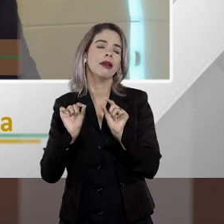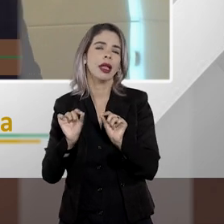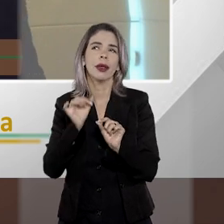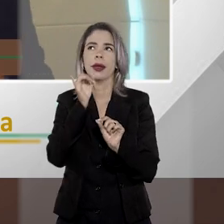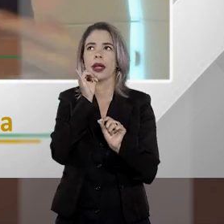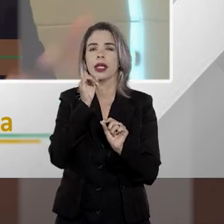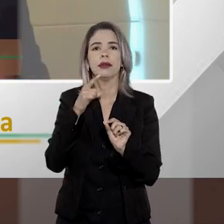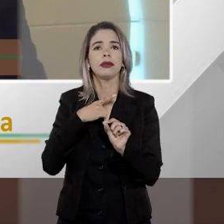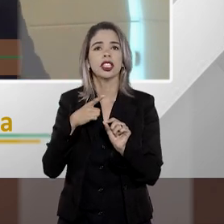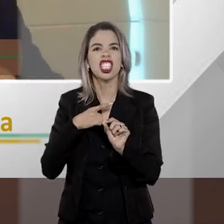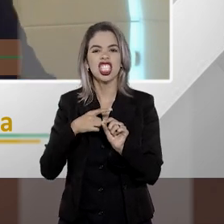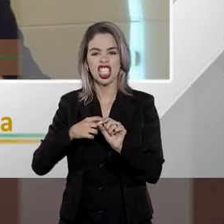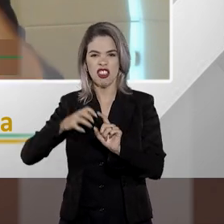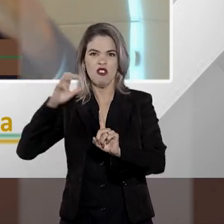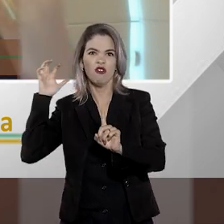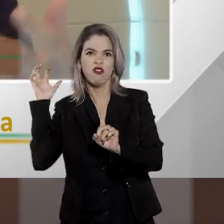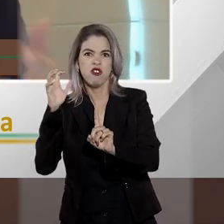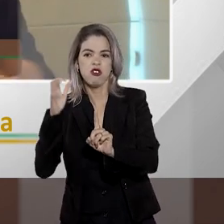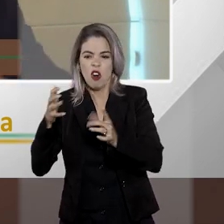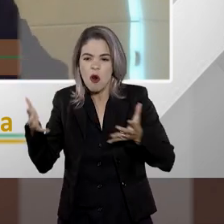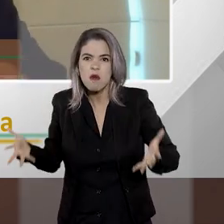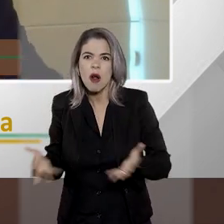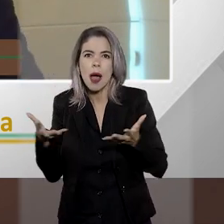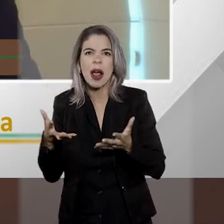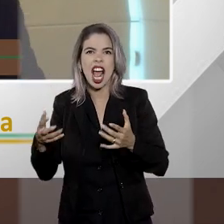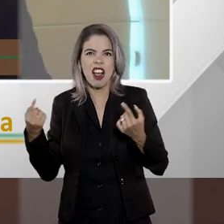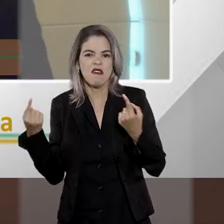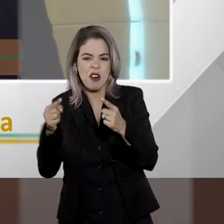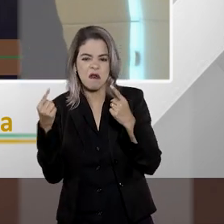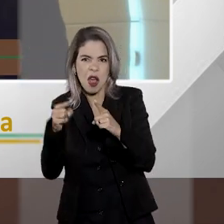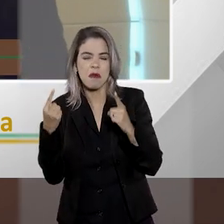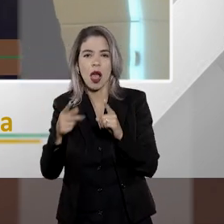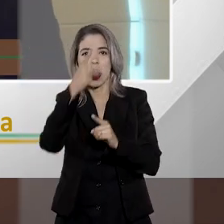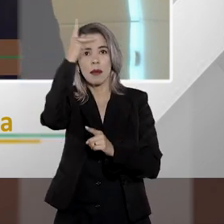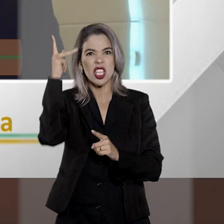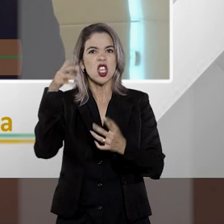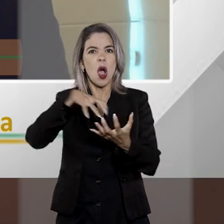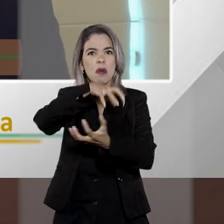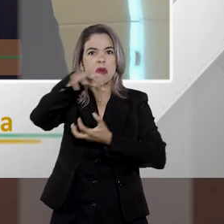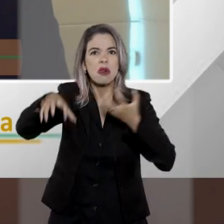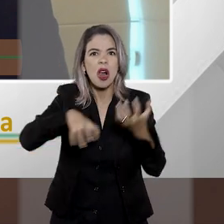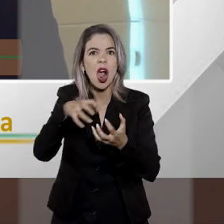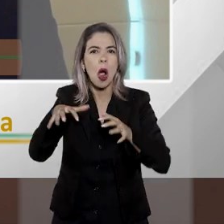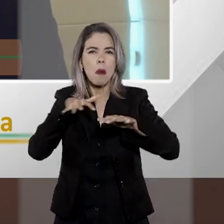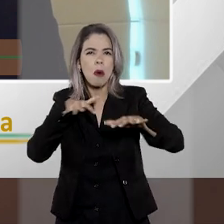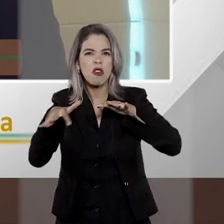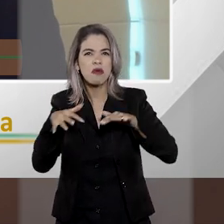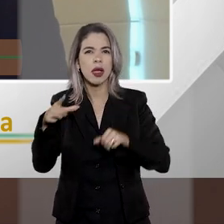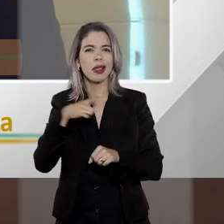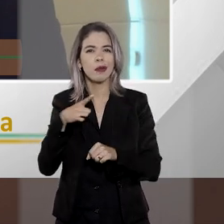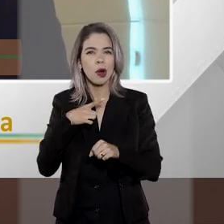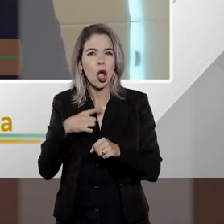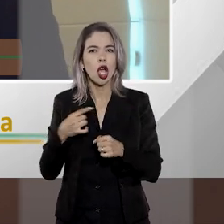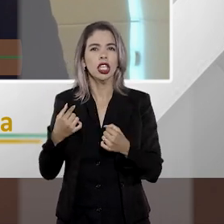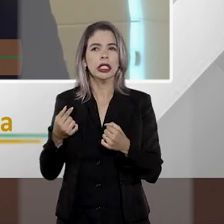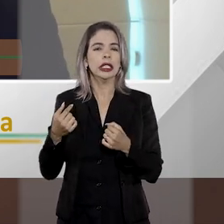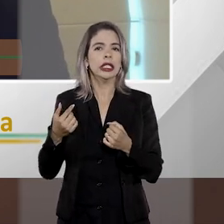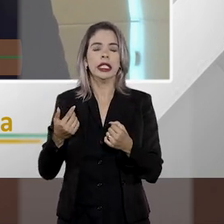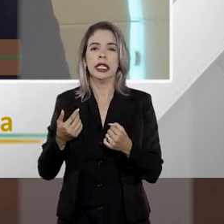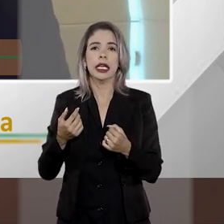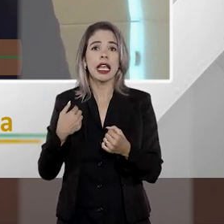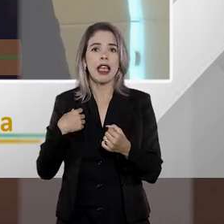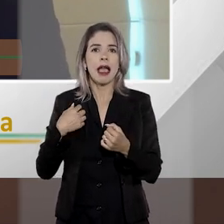exemplo, incita ou participa dentro ali do sistema, né, carcerário de movimentos que podem subverter